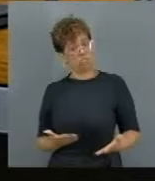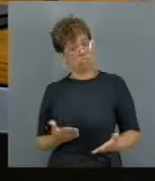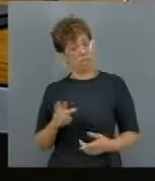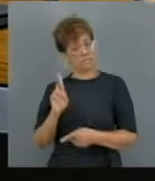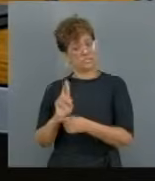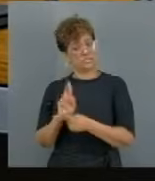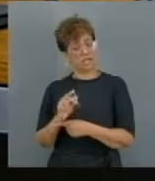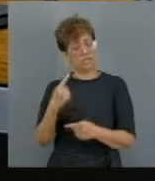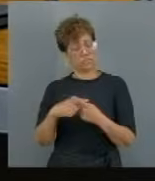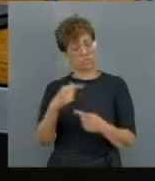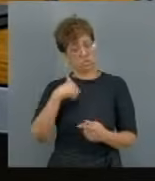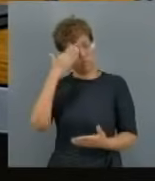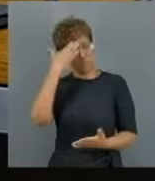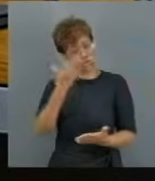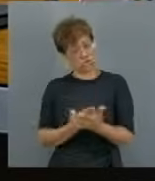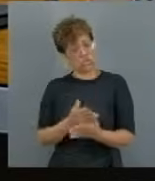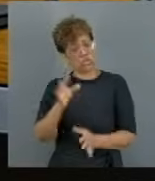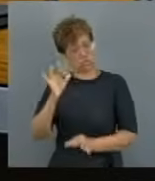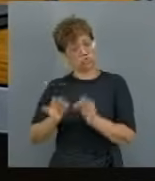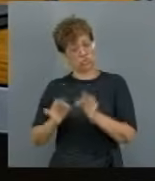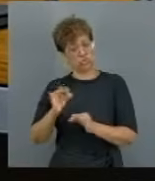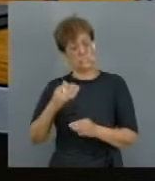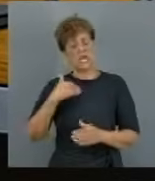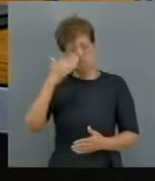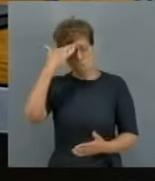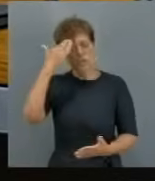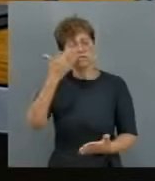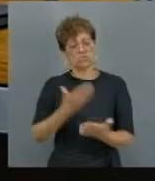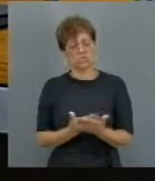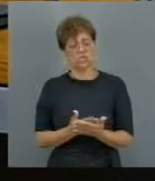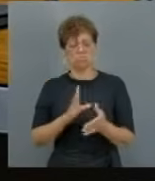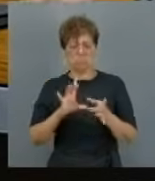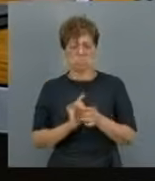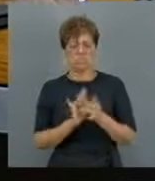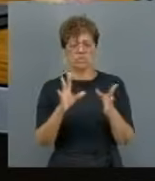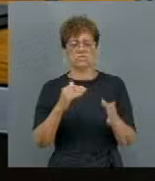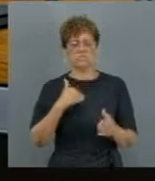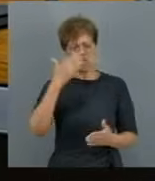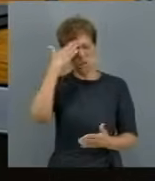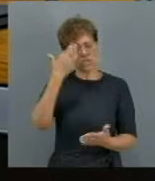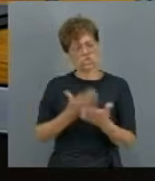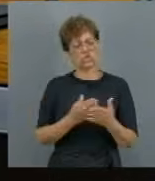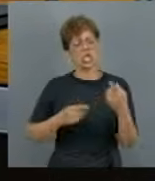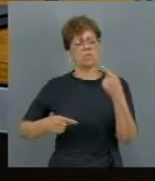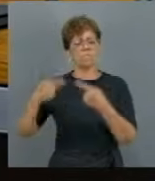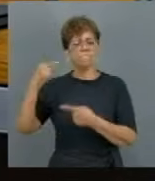porque eu acredito na justiça, eu acredito na democracia, eu acredito na política.